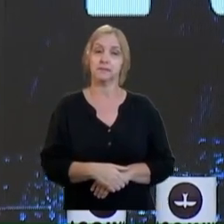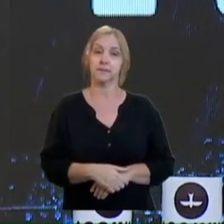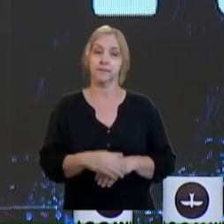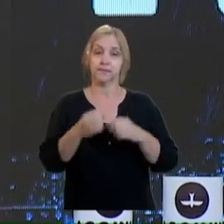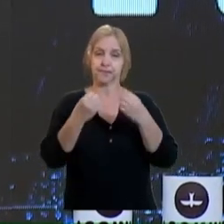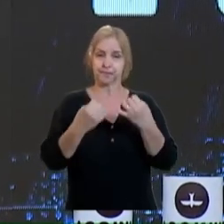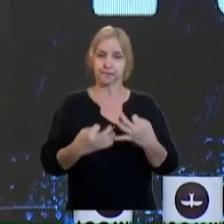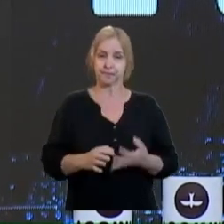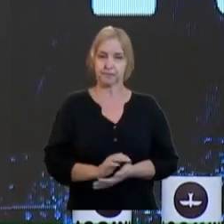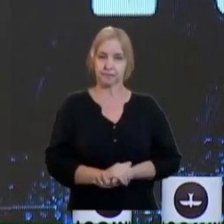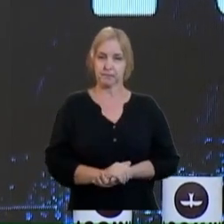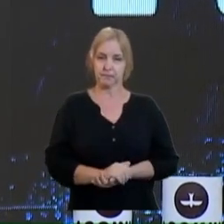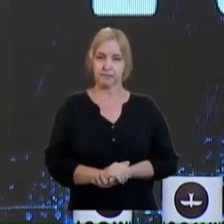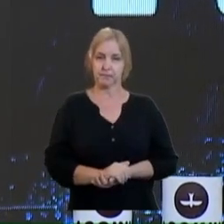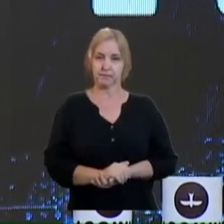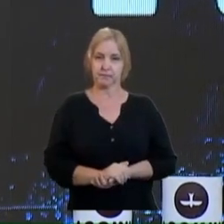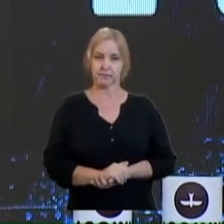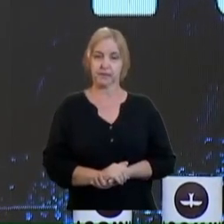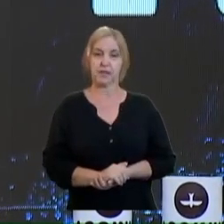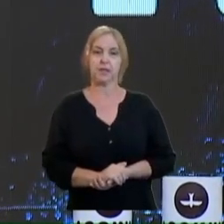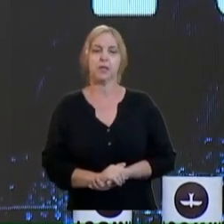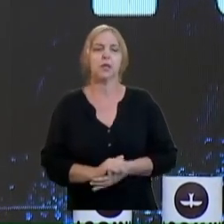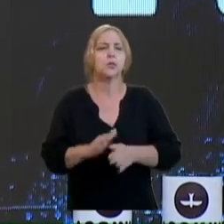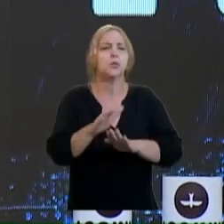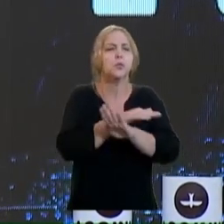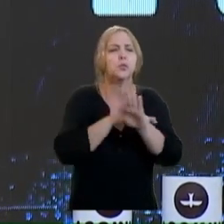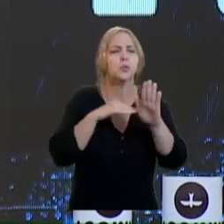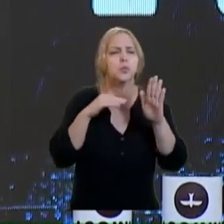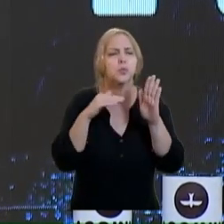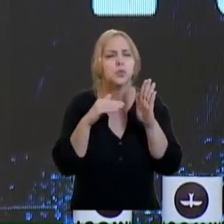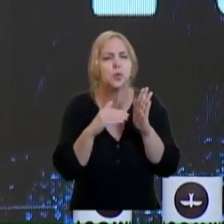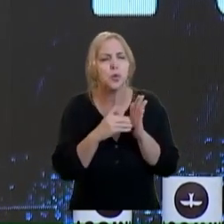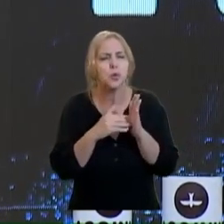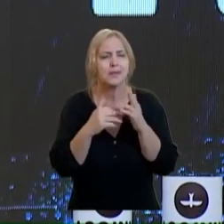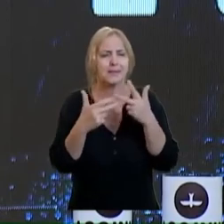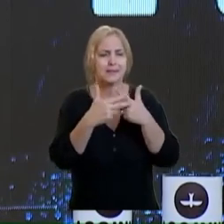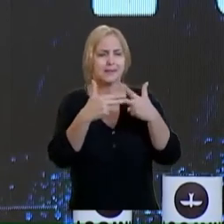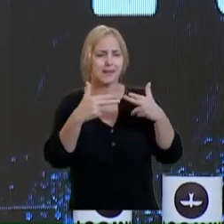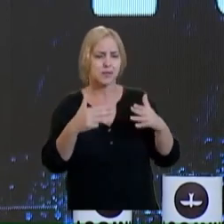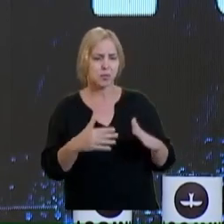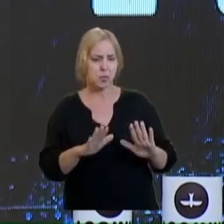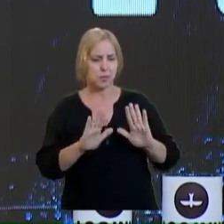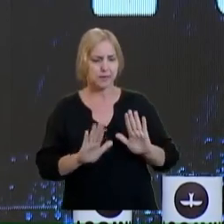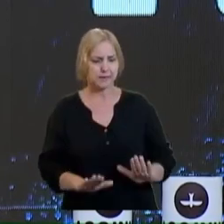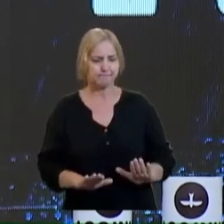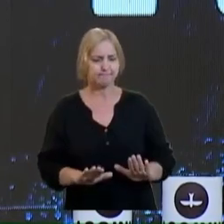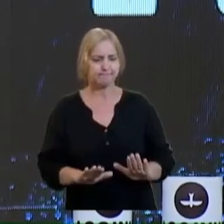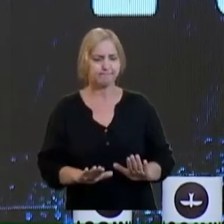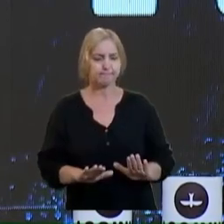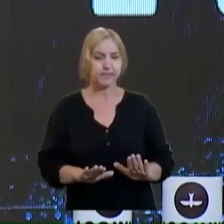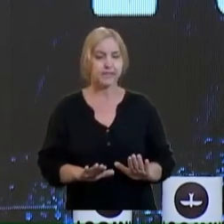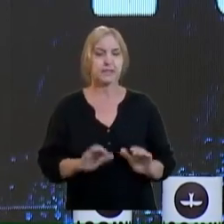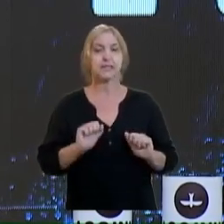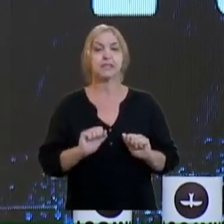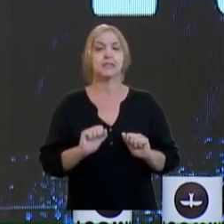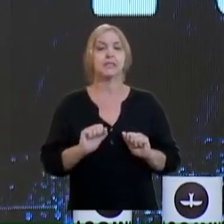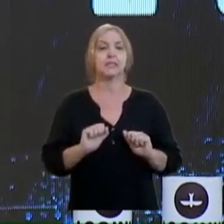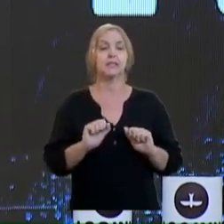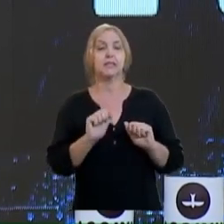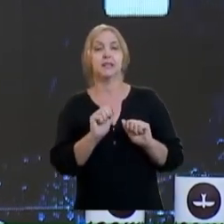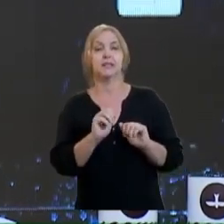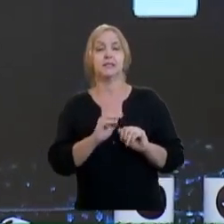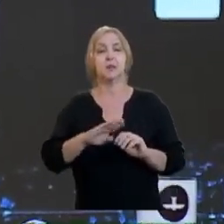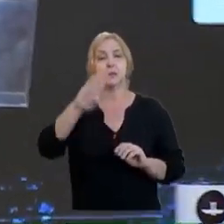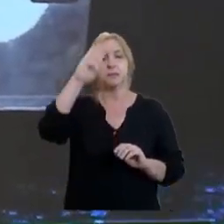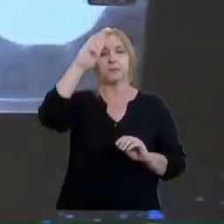diz assim: e pôs todas as coisas debaixo dos pés, e para ser o cabeça sobre